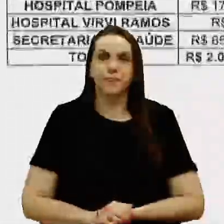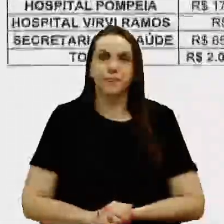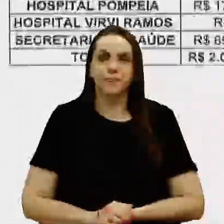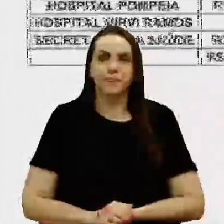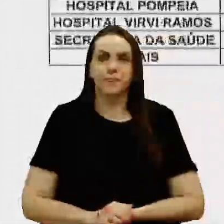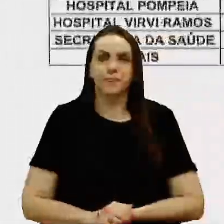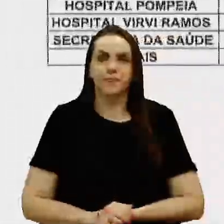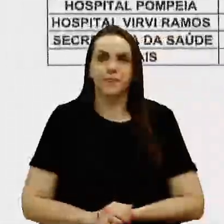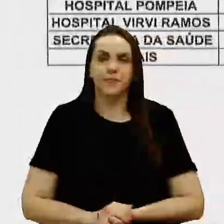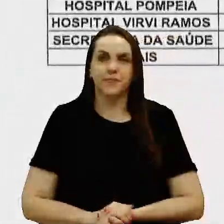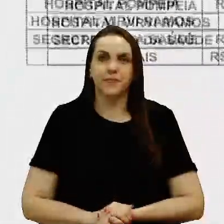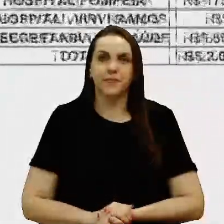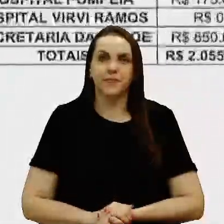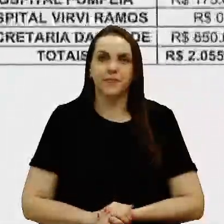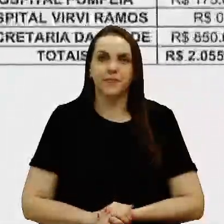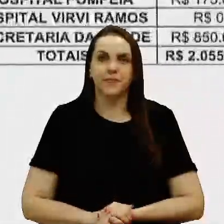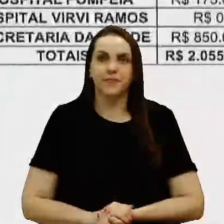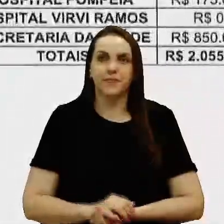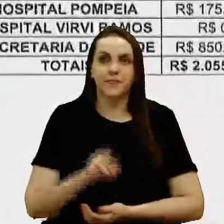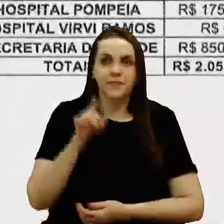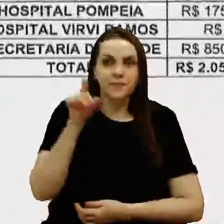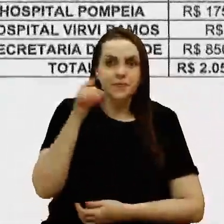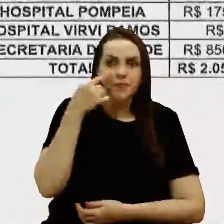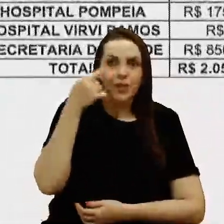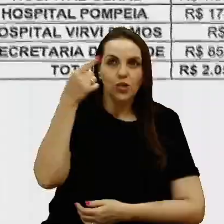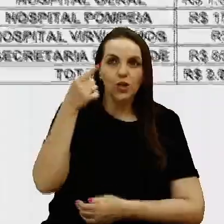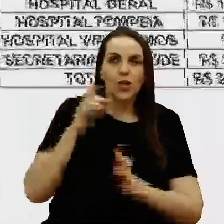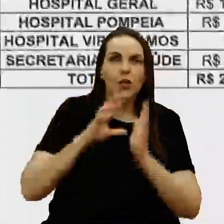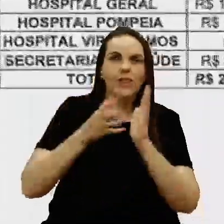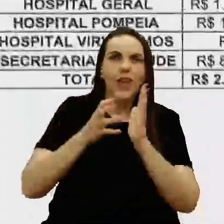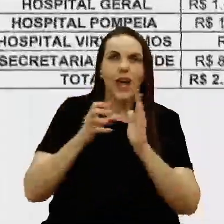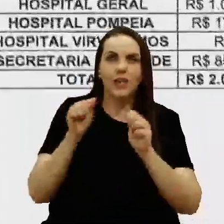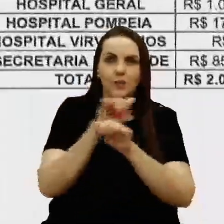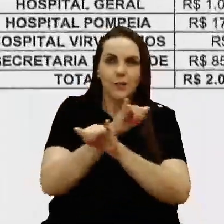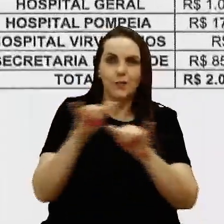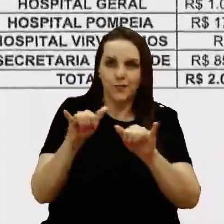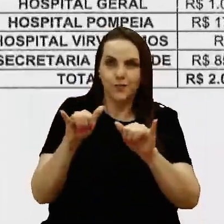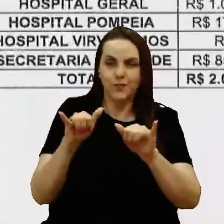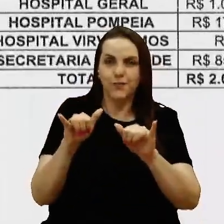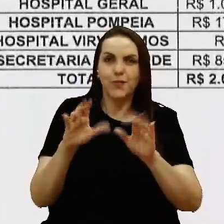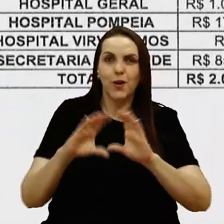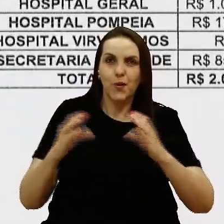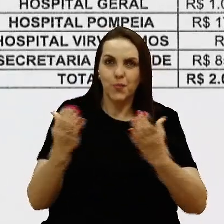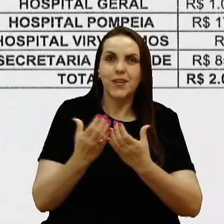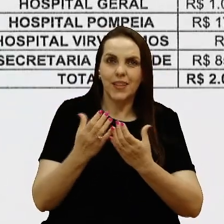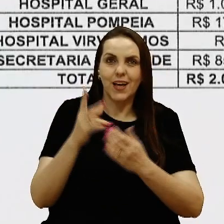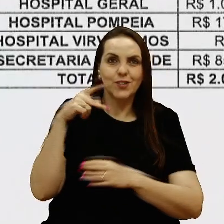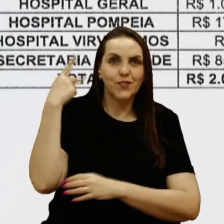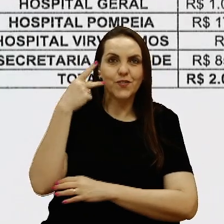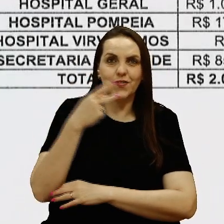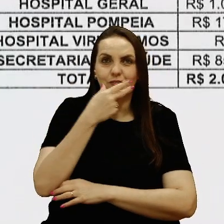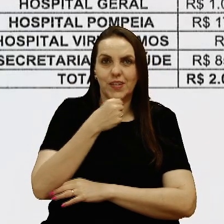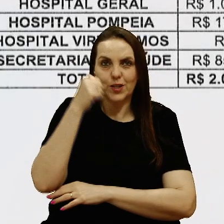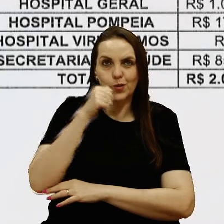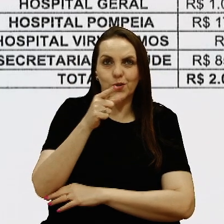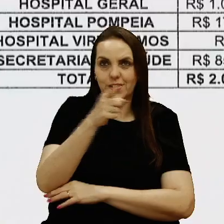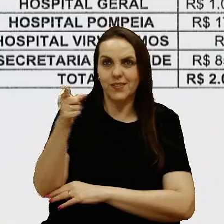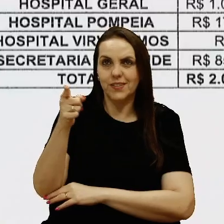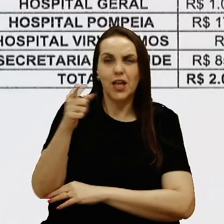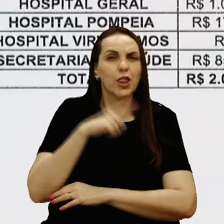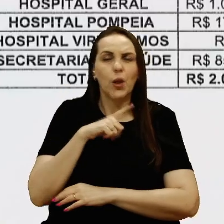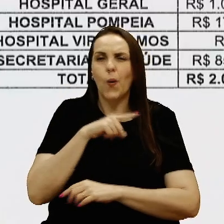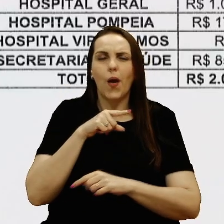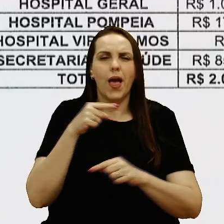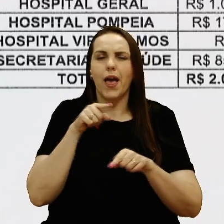Amplie um pouquinho mais. Aqui eu trago uns dados aqui para compartilhar com a comunidade, com os vereadores e vereadoras. E aqui não é nenhuma disputa que a gente está fazendo com